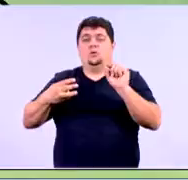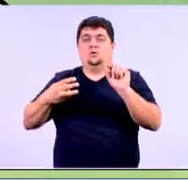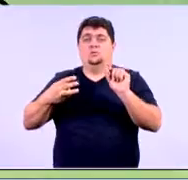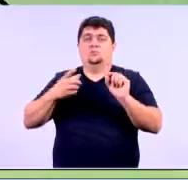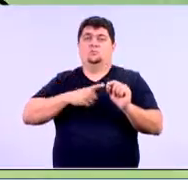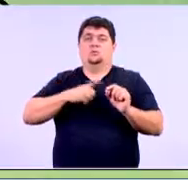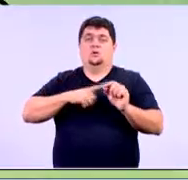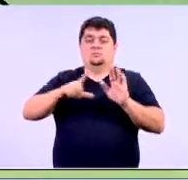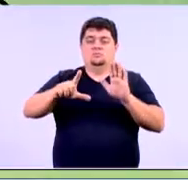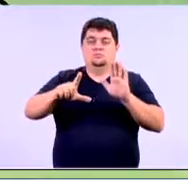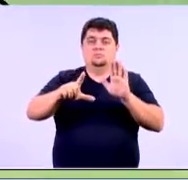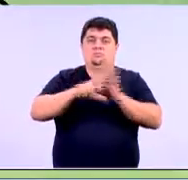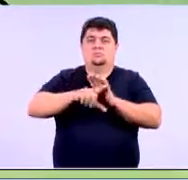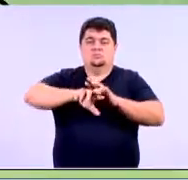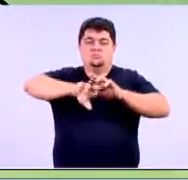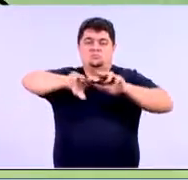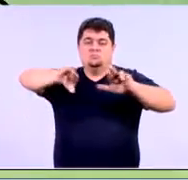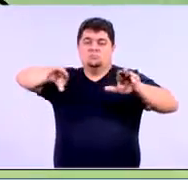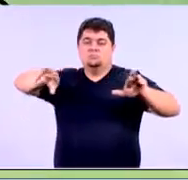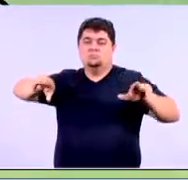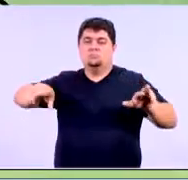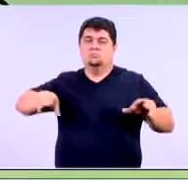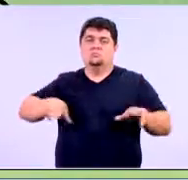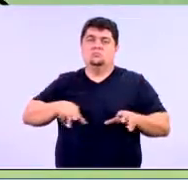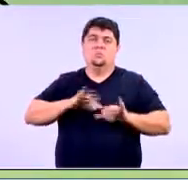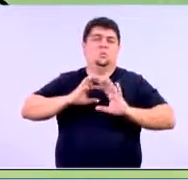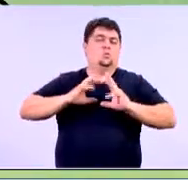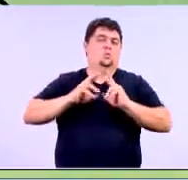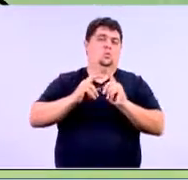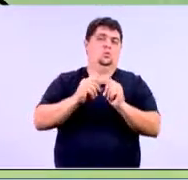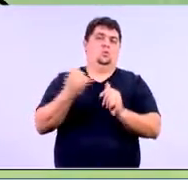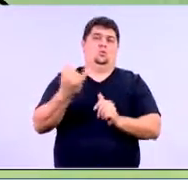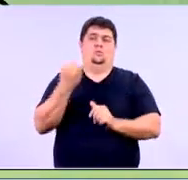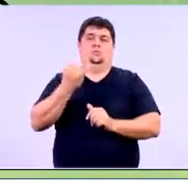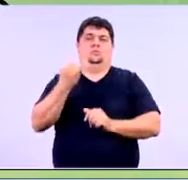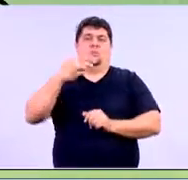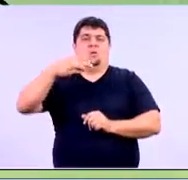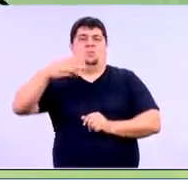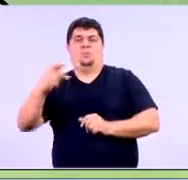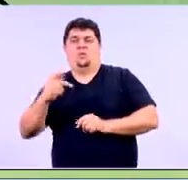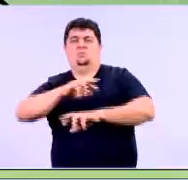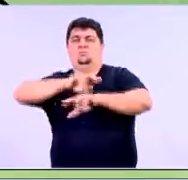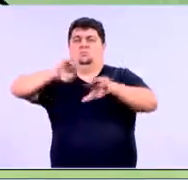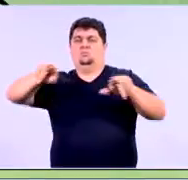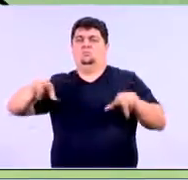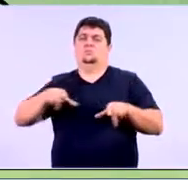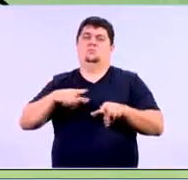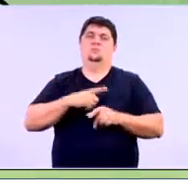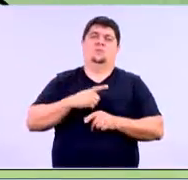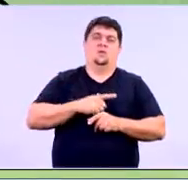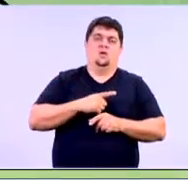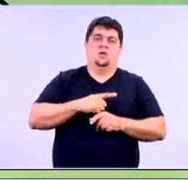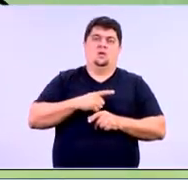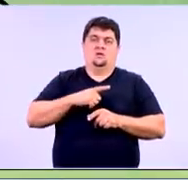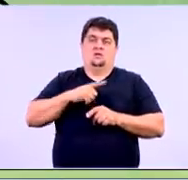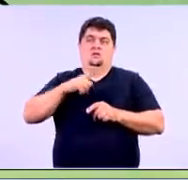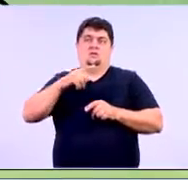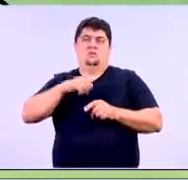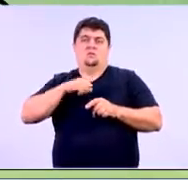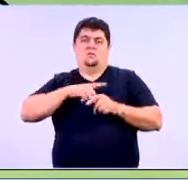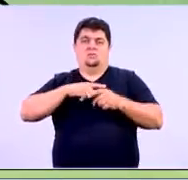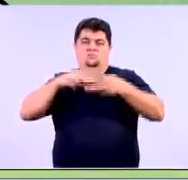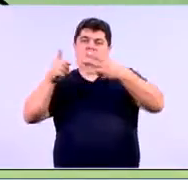abaixo as leis complementares, ordinárias e medidas provisórias. Aqui ensejará